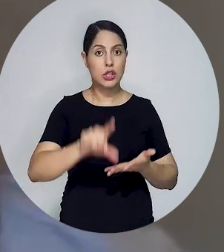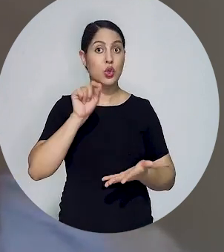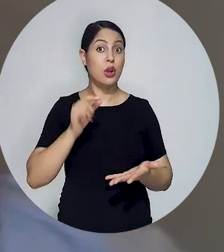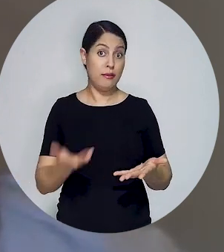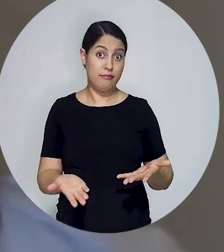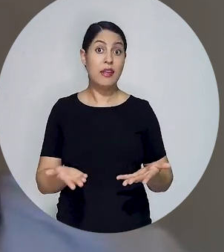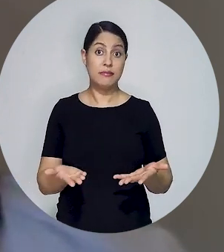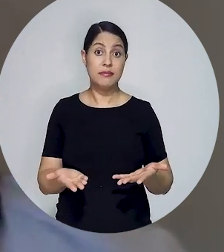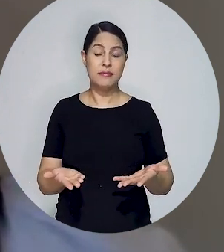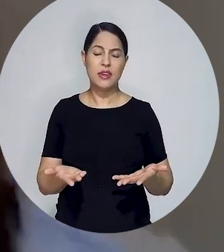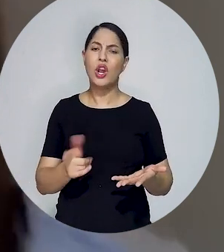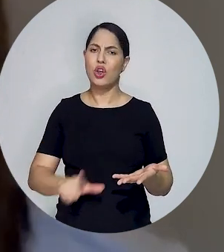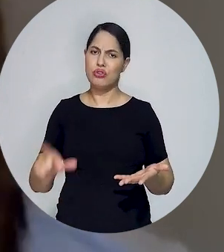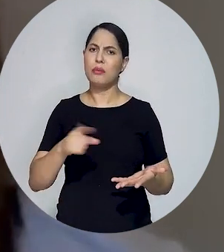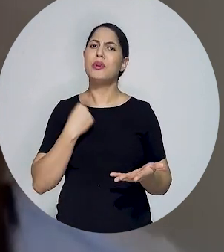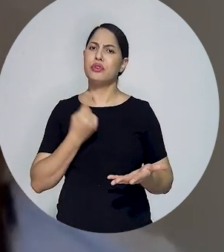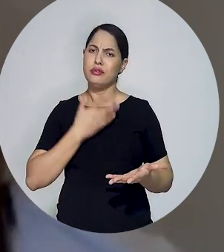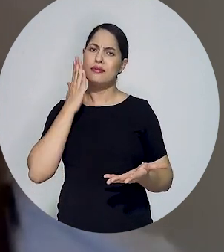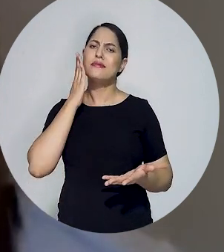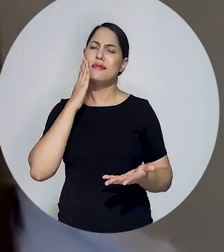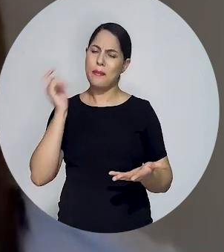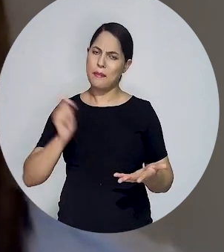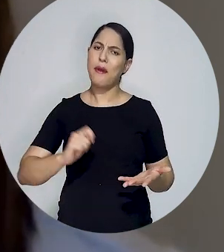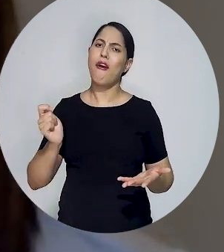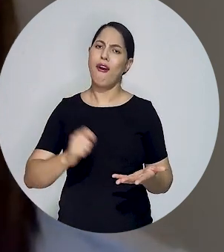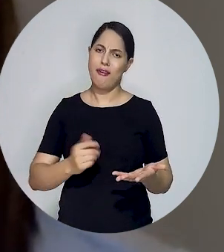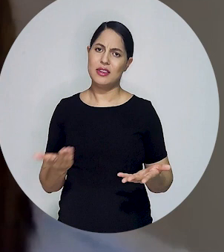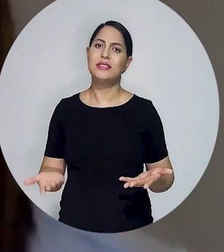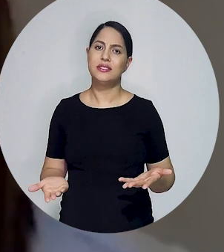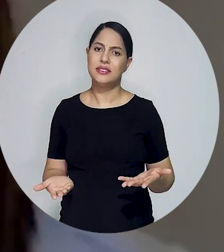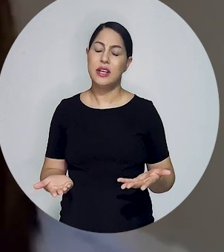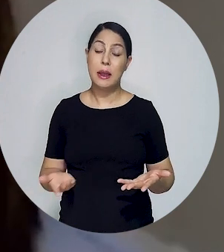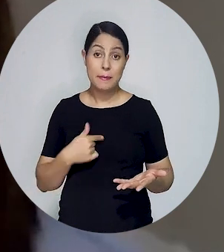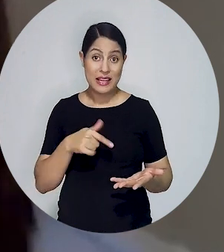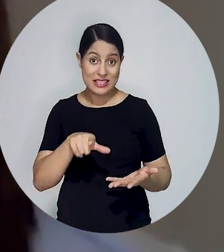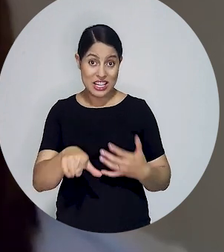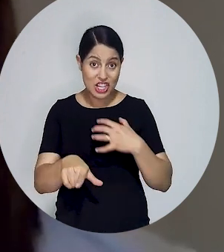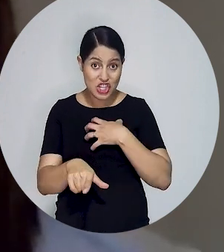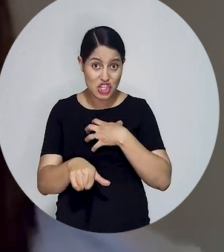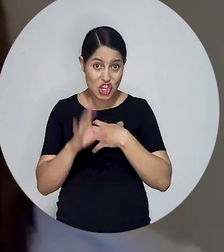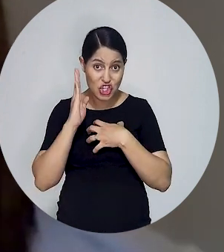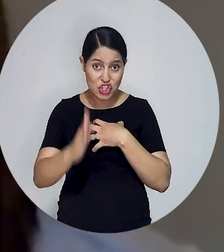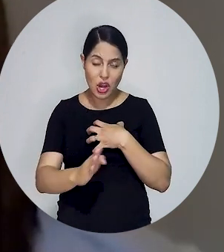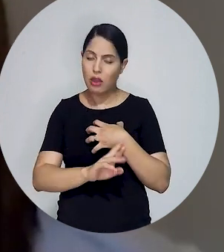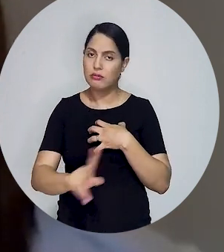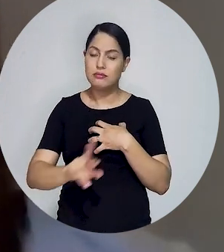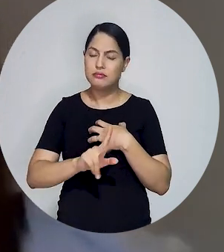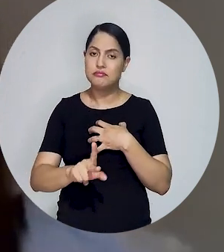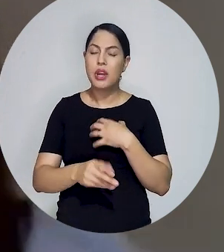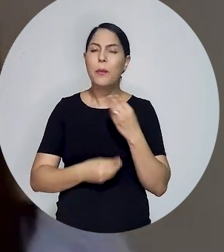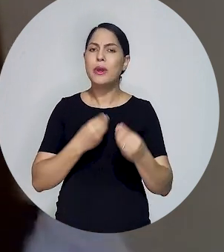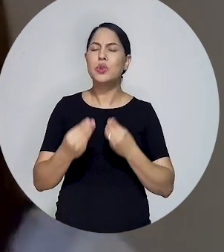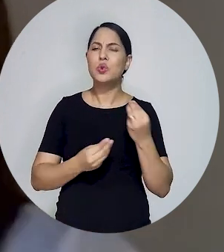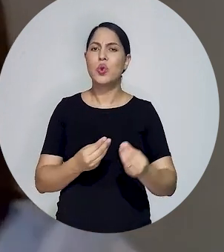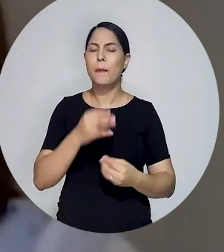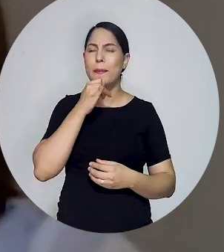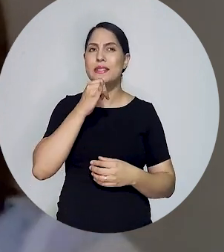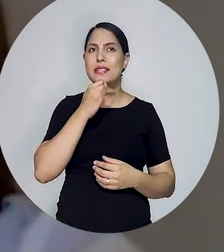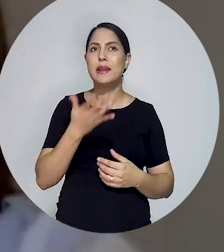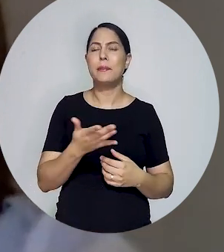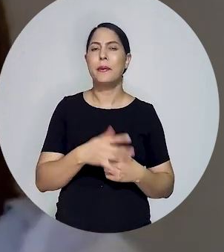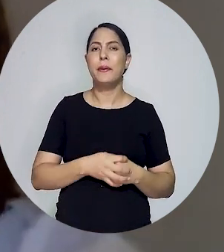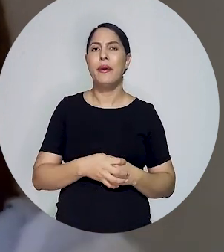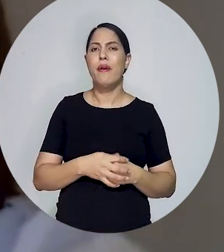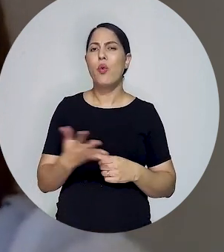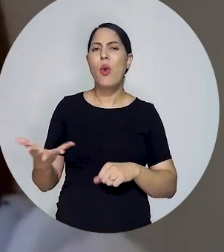aqui colocamos anteriormente, que pode, né, não da forma direta, mas indiretamente, ser associada